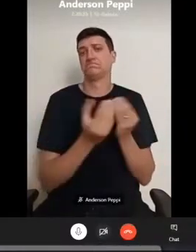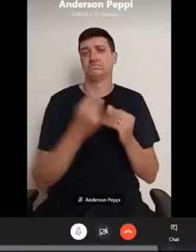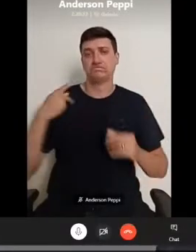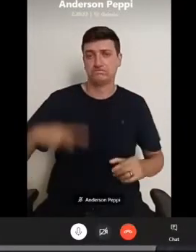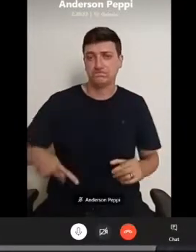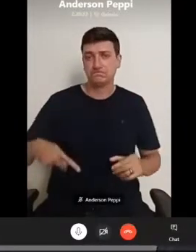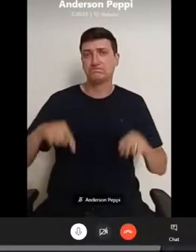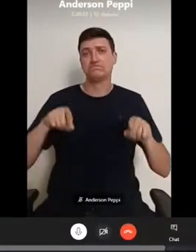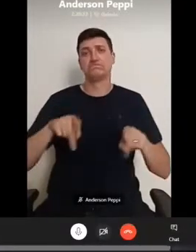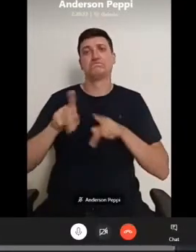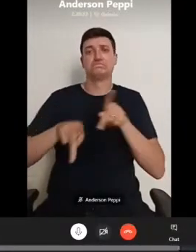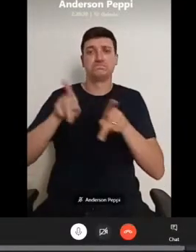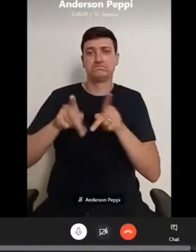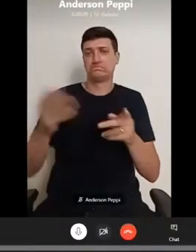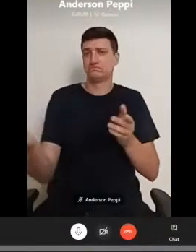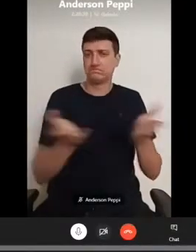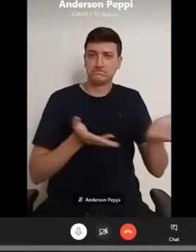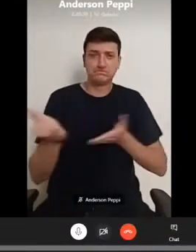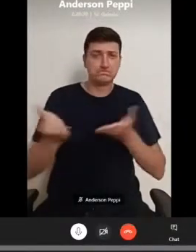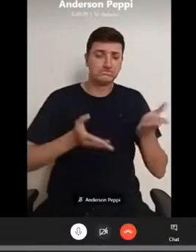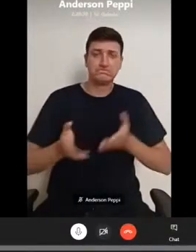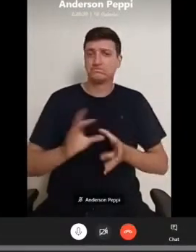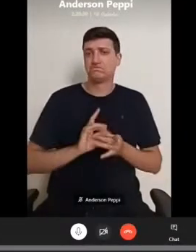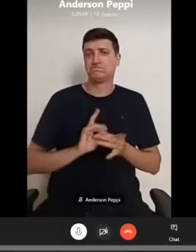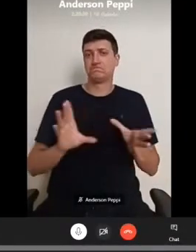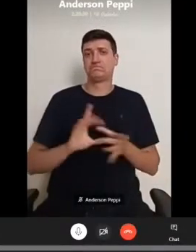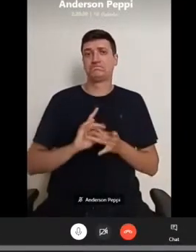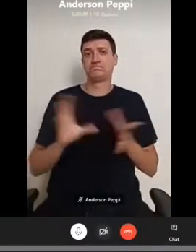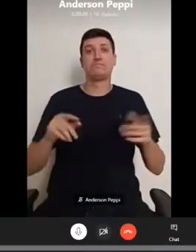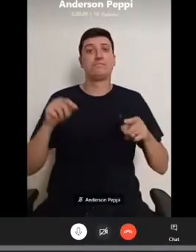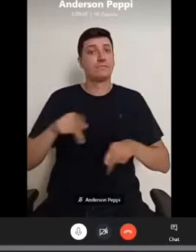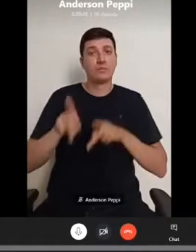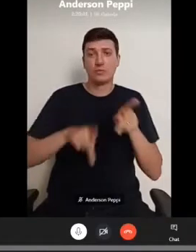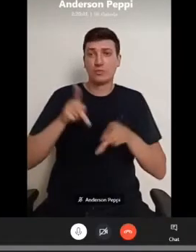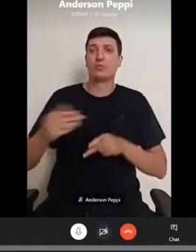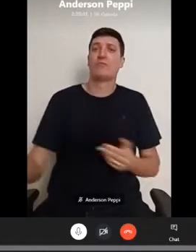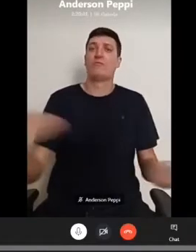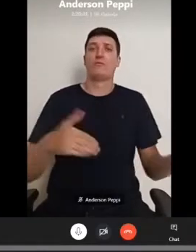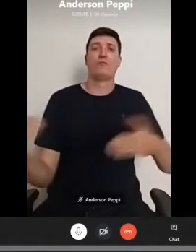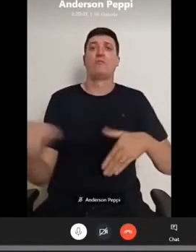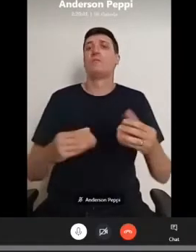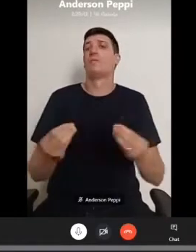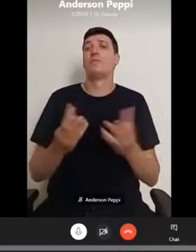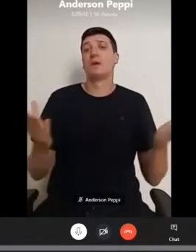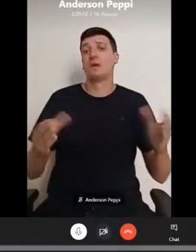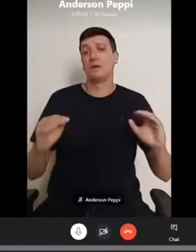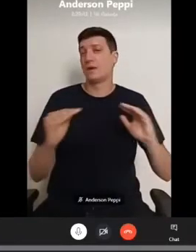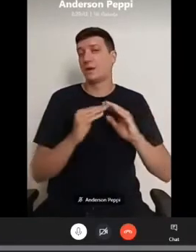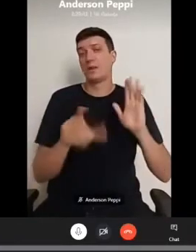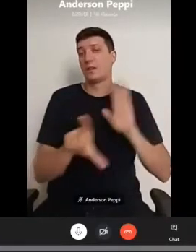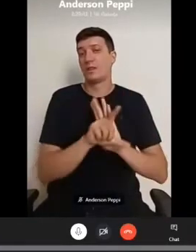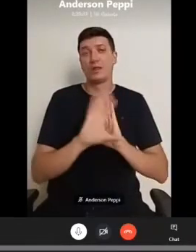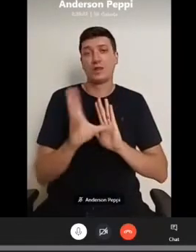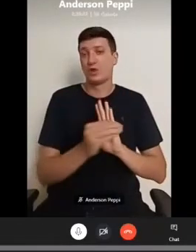e trazendo, né, a população para dentro da Casa do Povo, a Casa das Leis, que é esse local é tão importante para as decisões